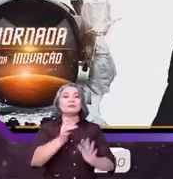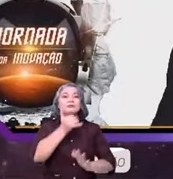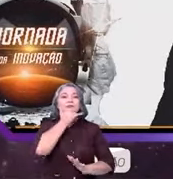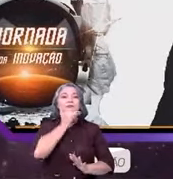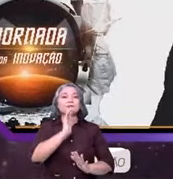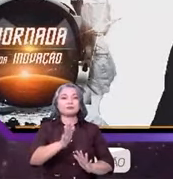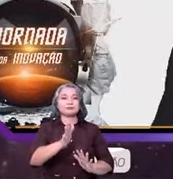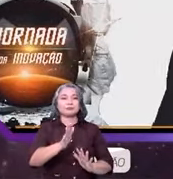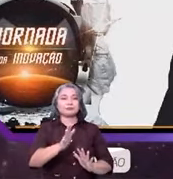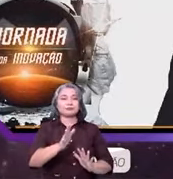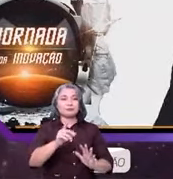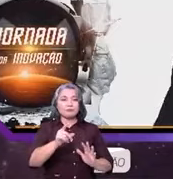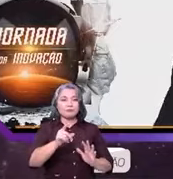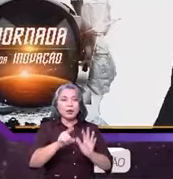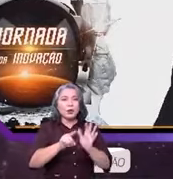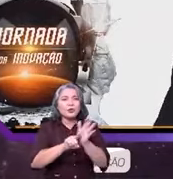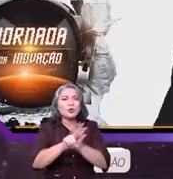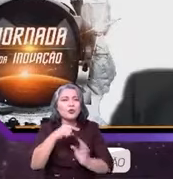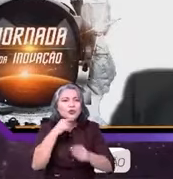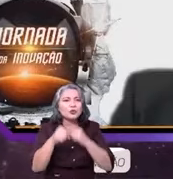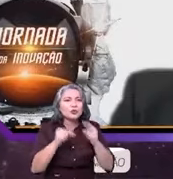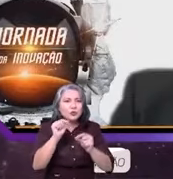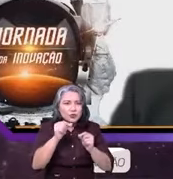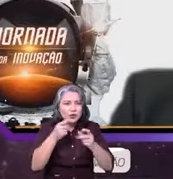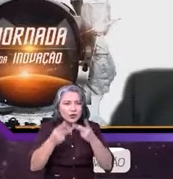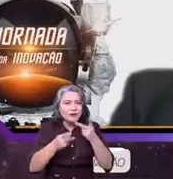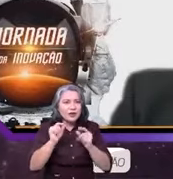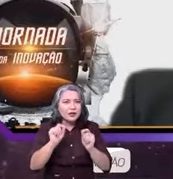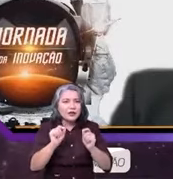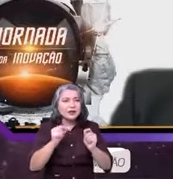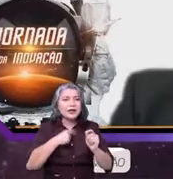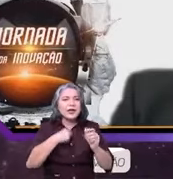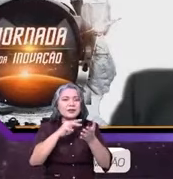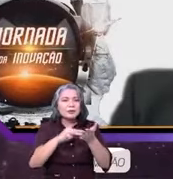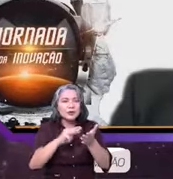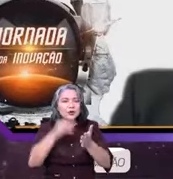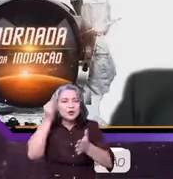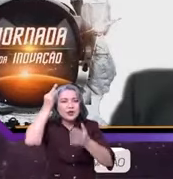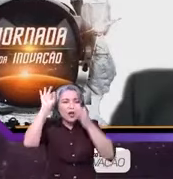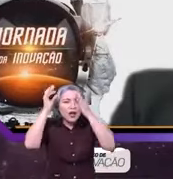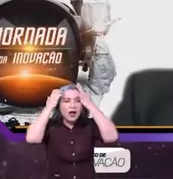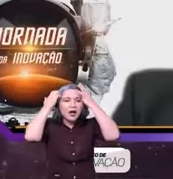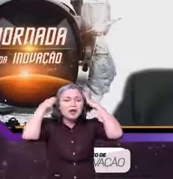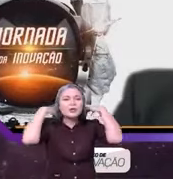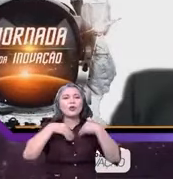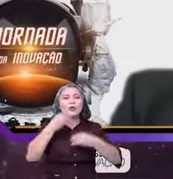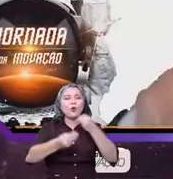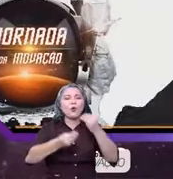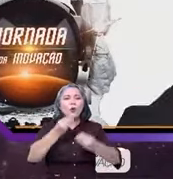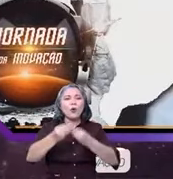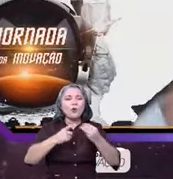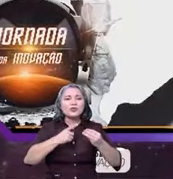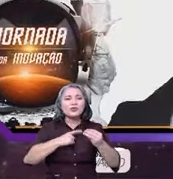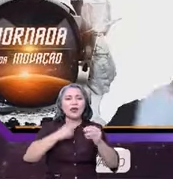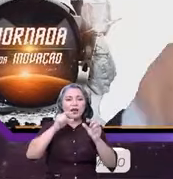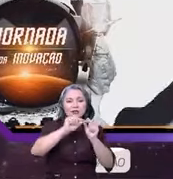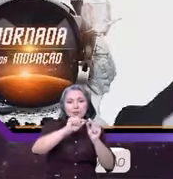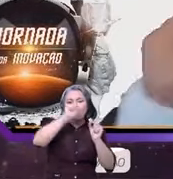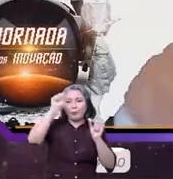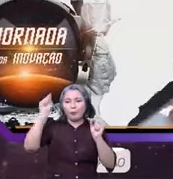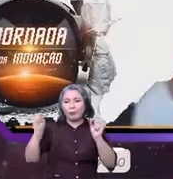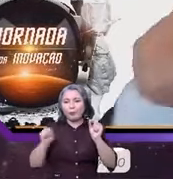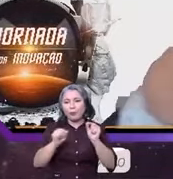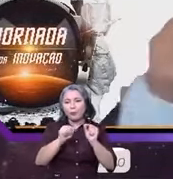favor. O que o senhor está querendo dizer, por acaso, é que no caso das metodologias ágeis, como elas envolvem ciclos rápidos